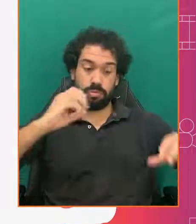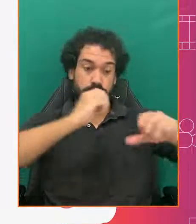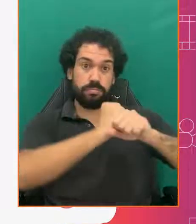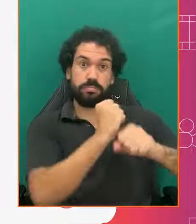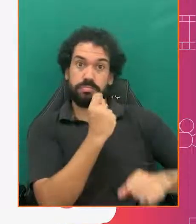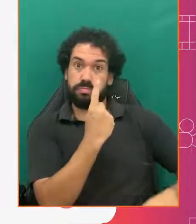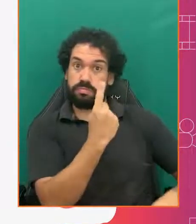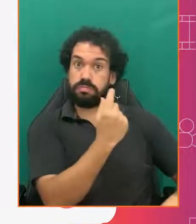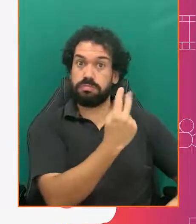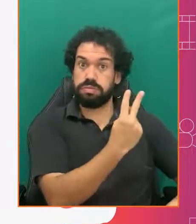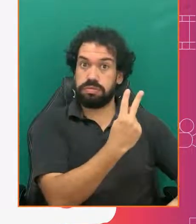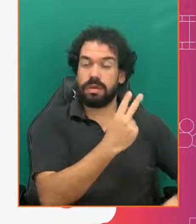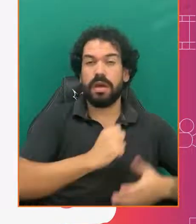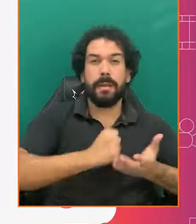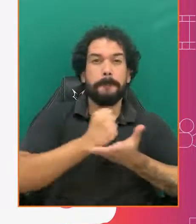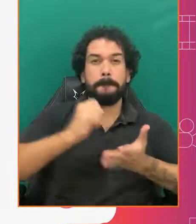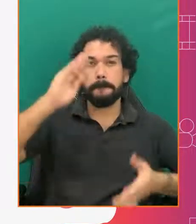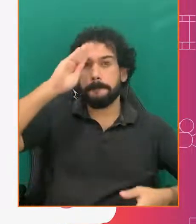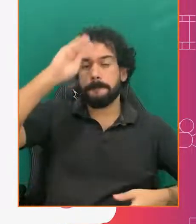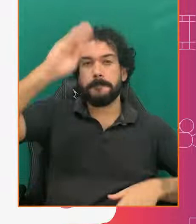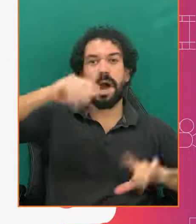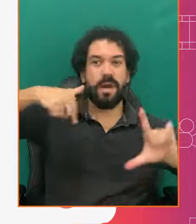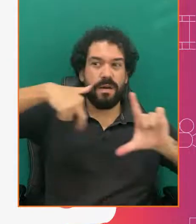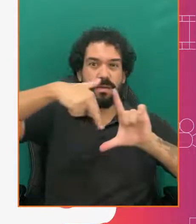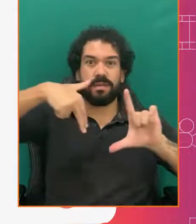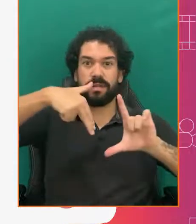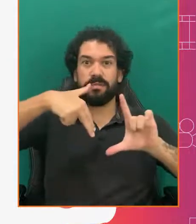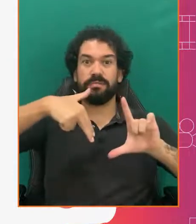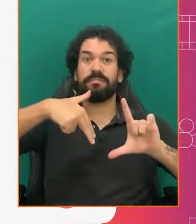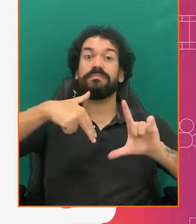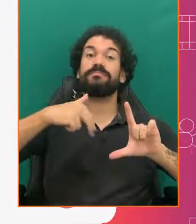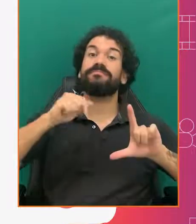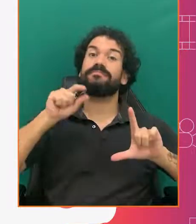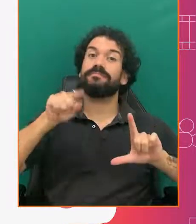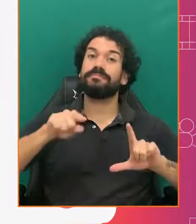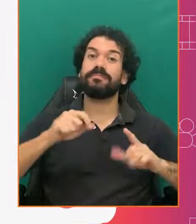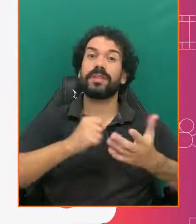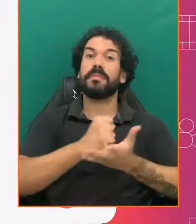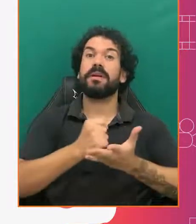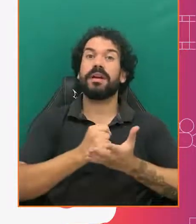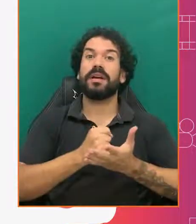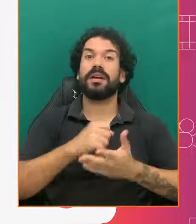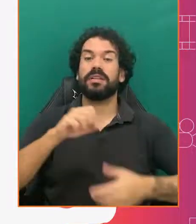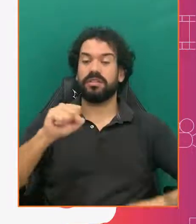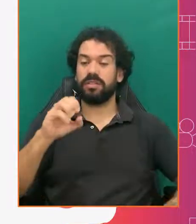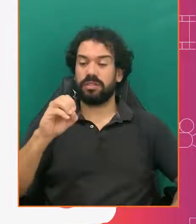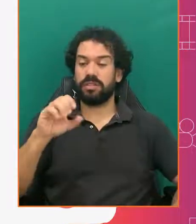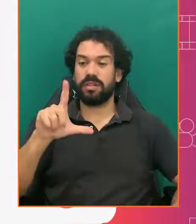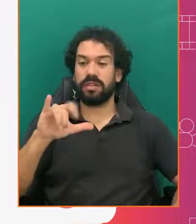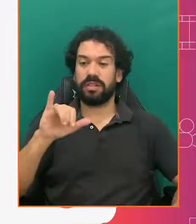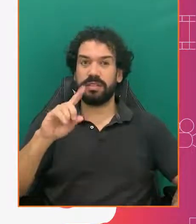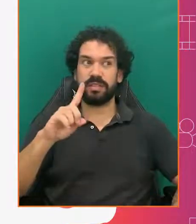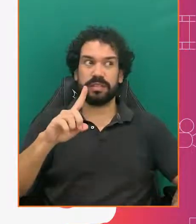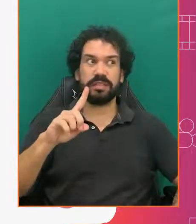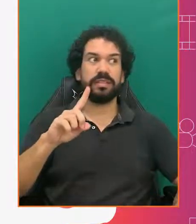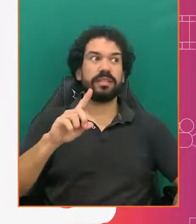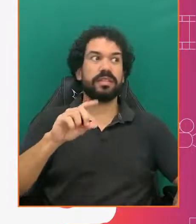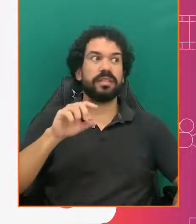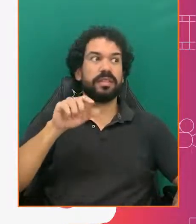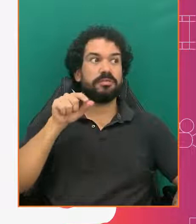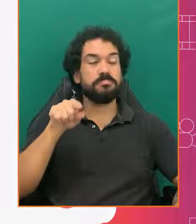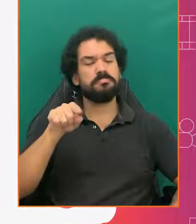11º dos 12 princípios fundamentais da animação, que é o princípio Solid